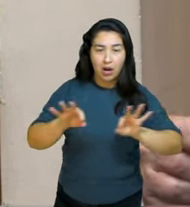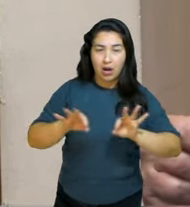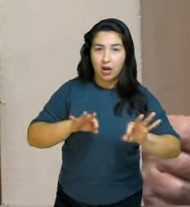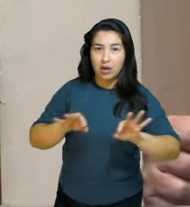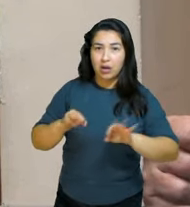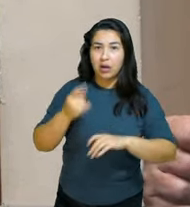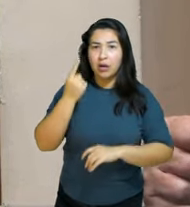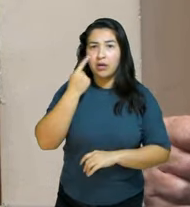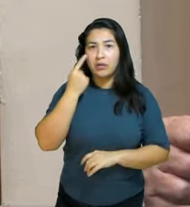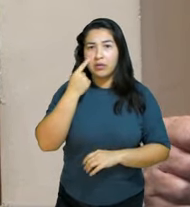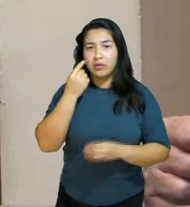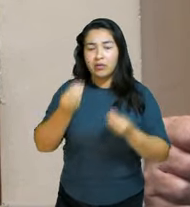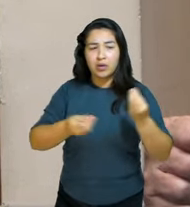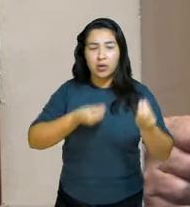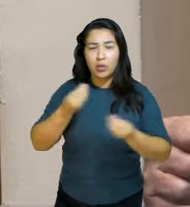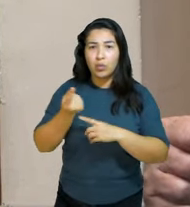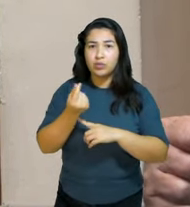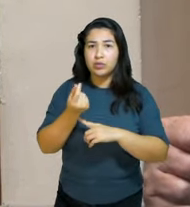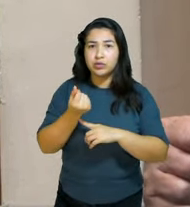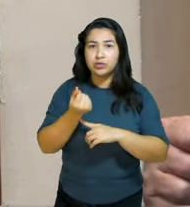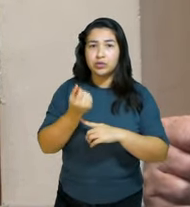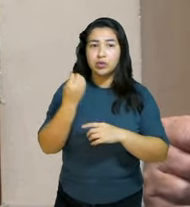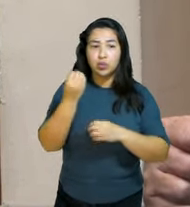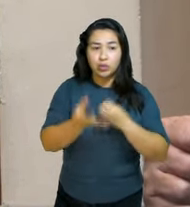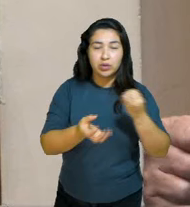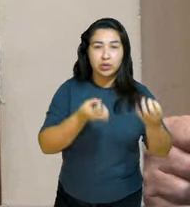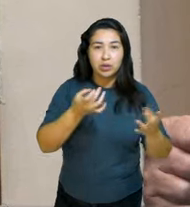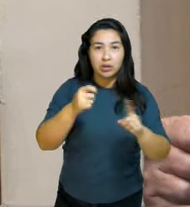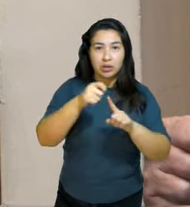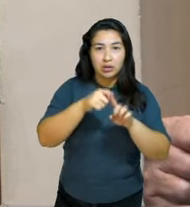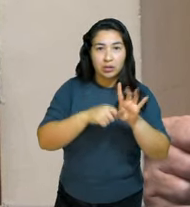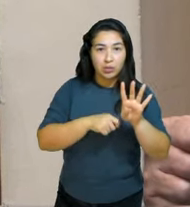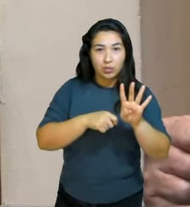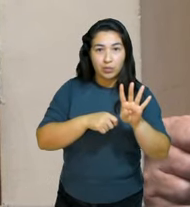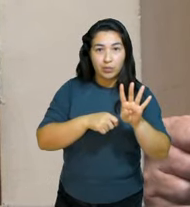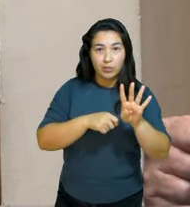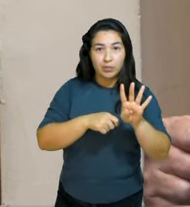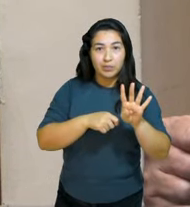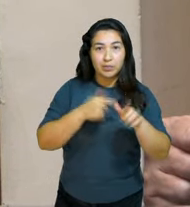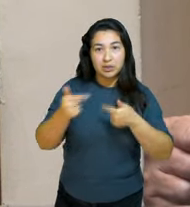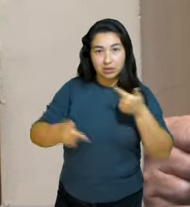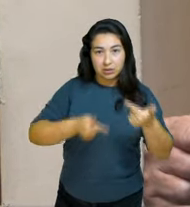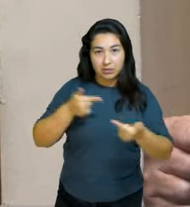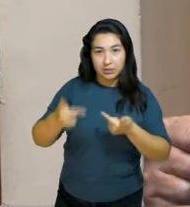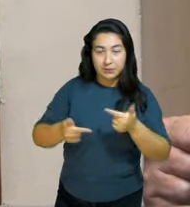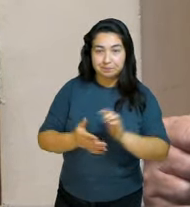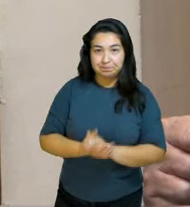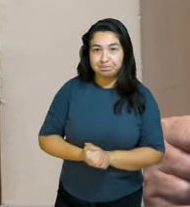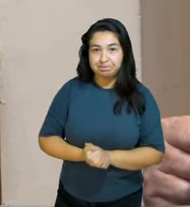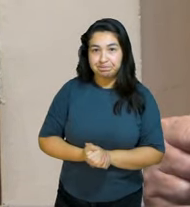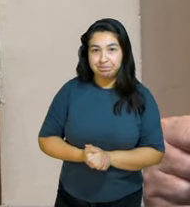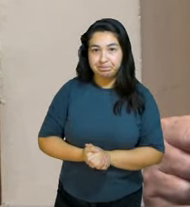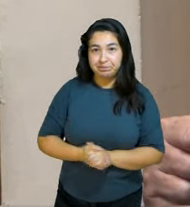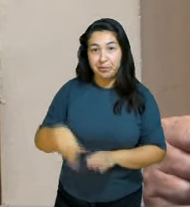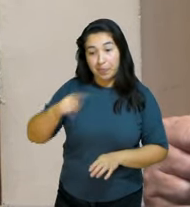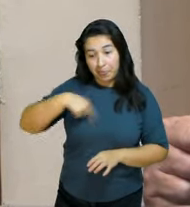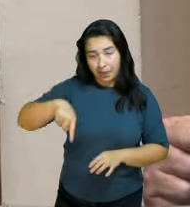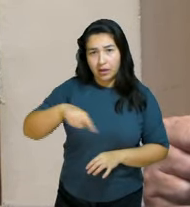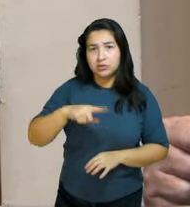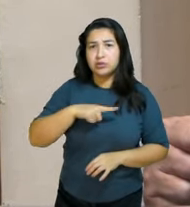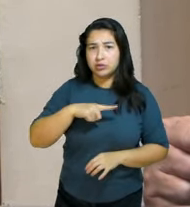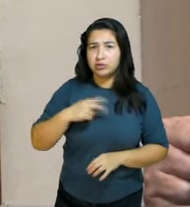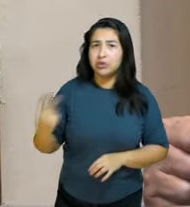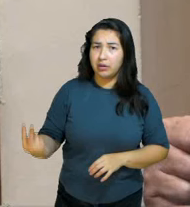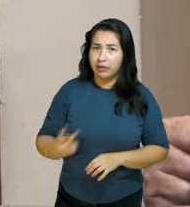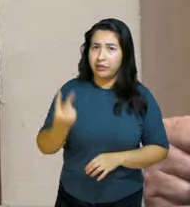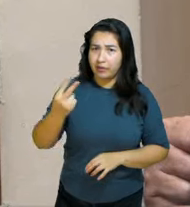para entregar agora, com 3, 4 meses de trabalho. Então, a FESPORT ela tem o seu valor e também precisa ser respeitada.